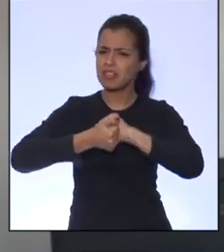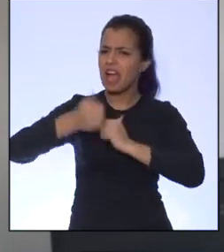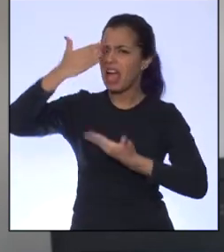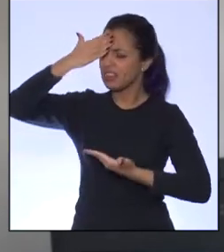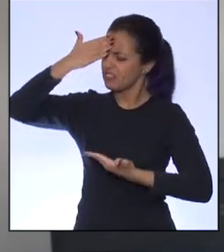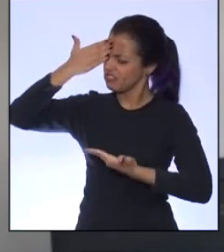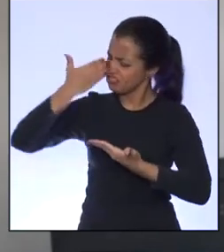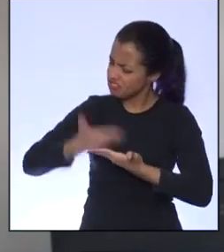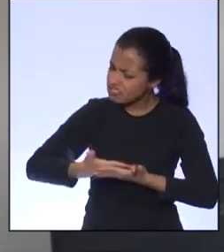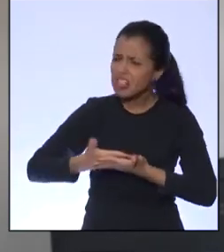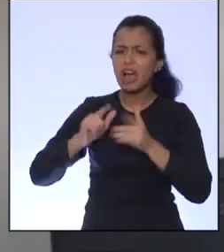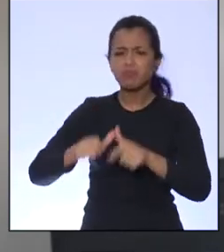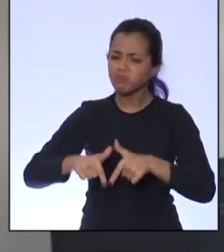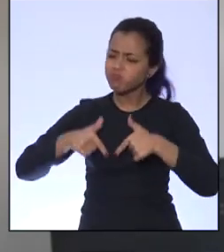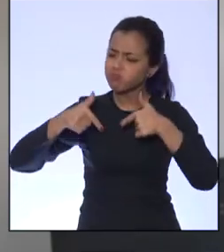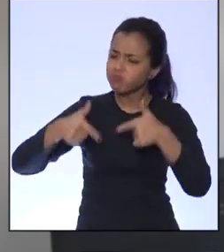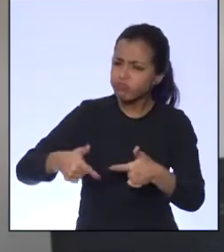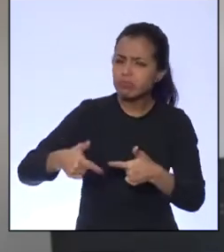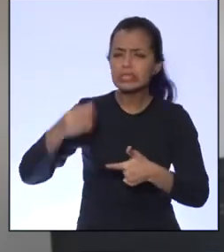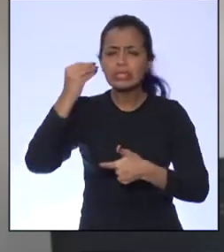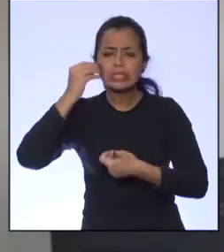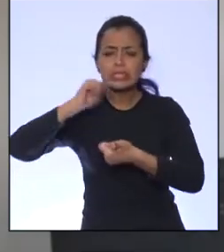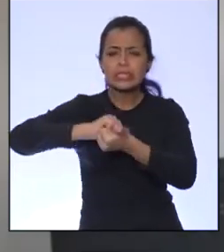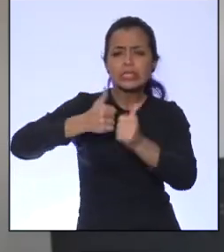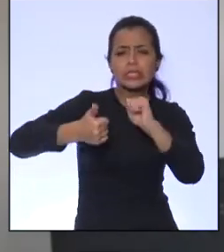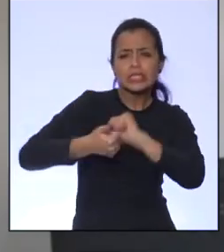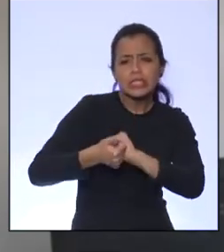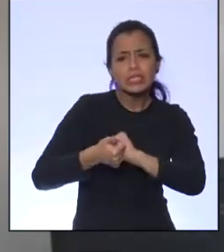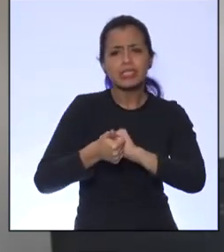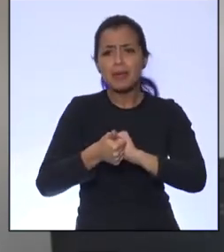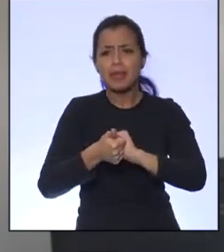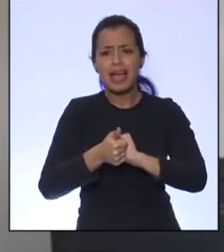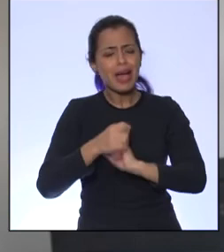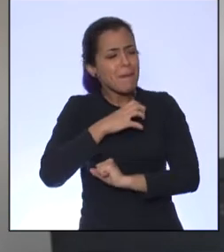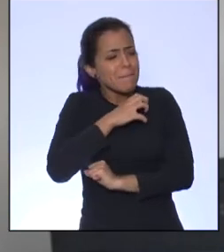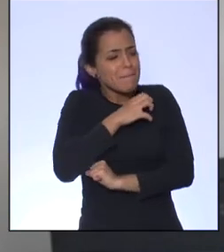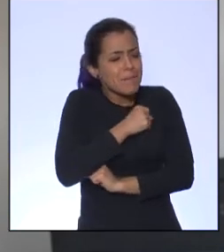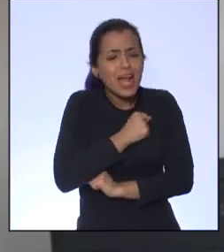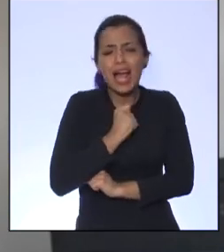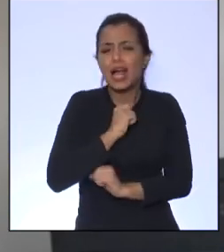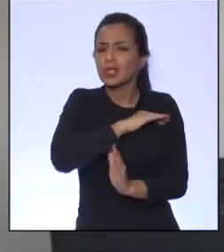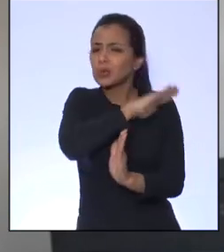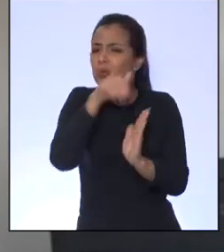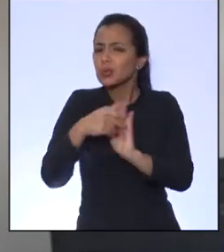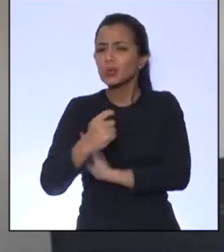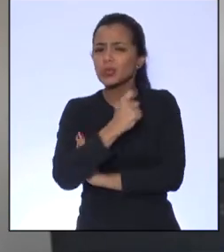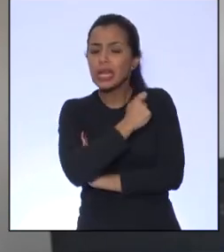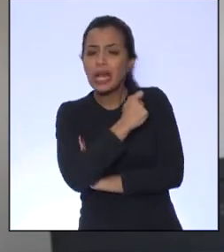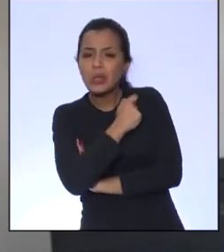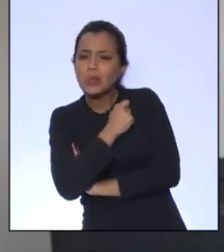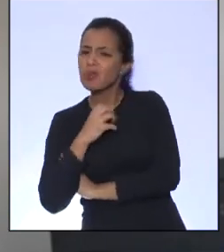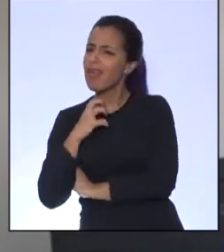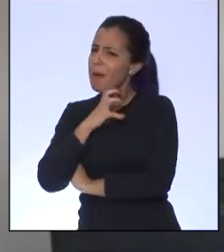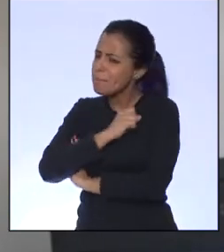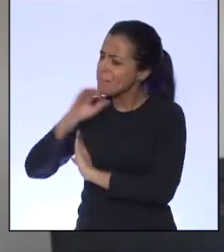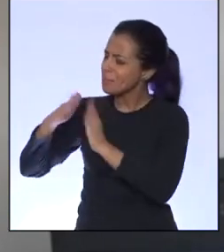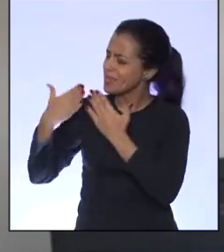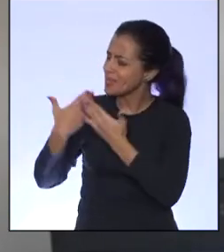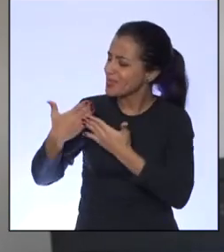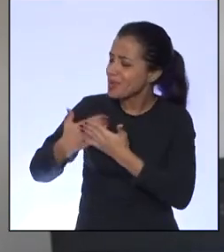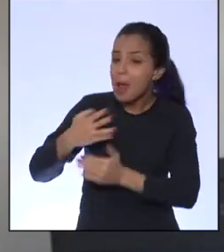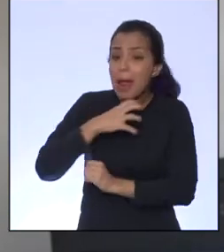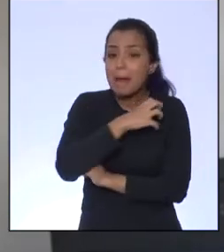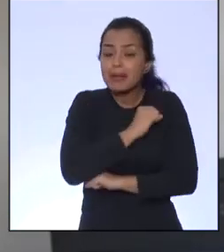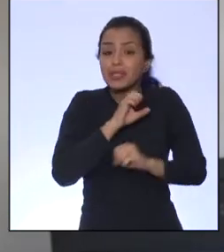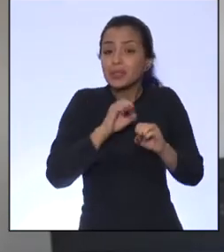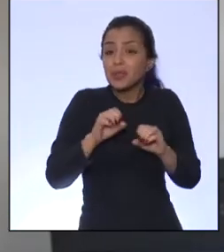de continuar criando as condições de amar os alunos, amar a escola, amar o que a educação faz